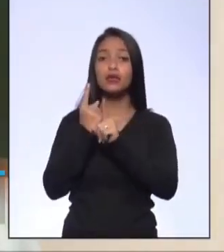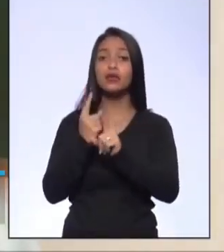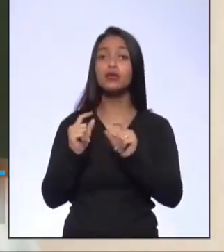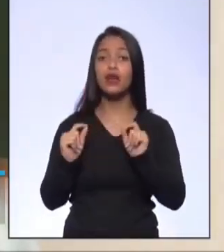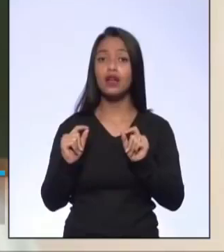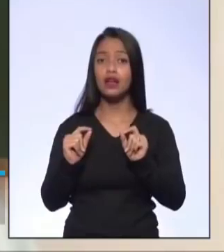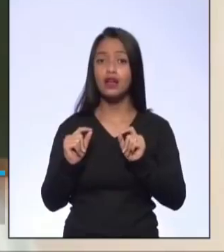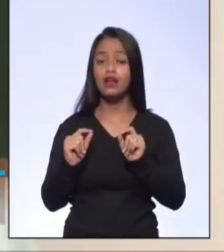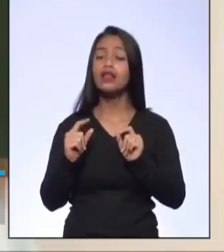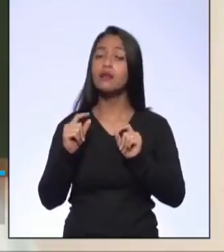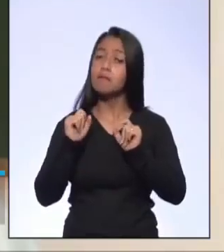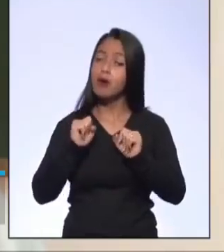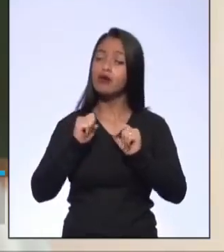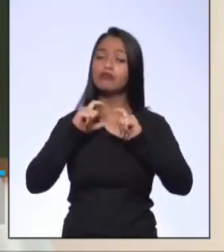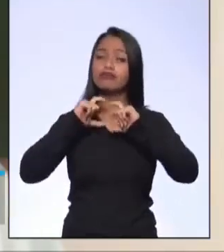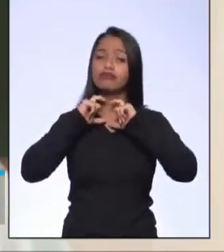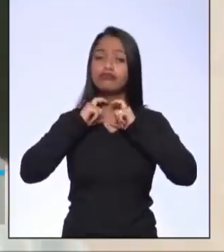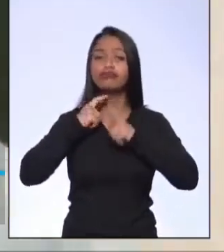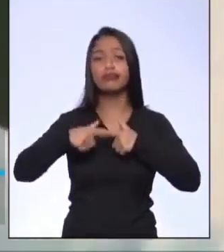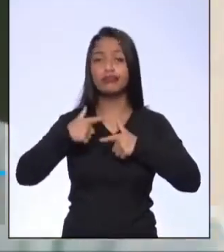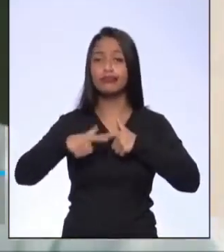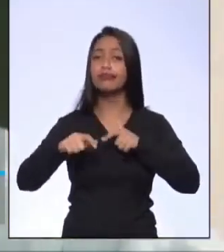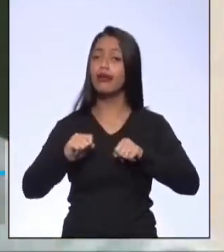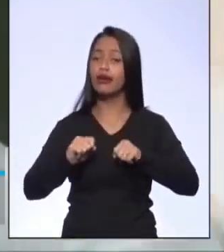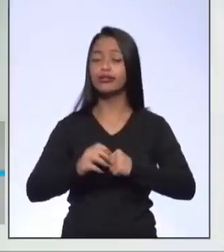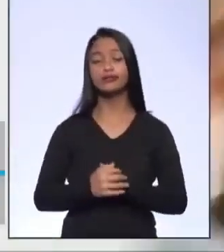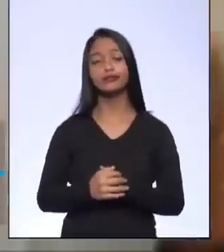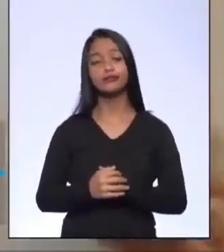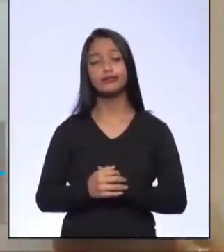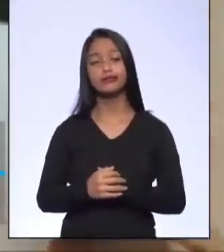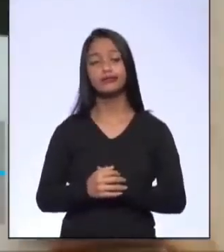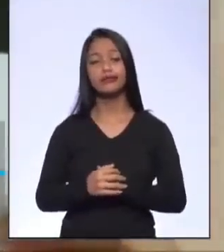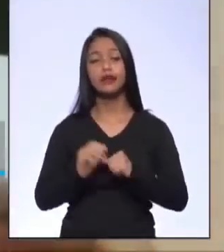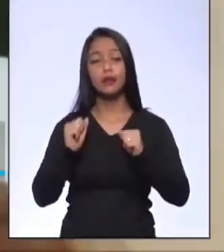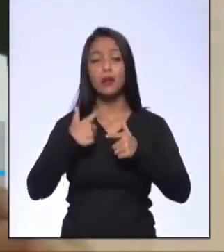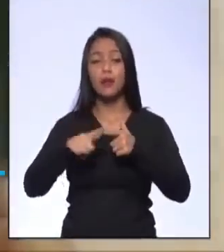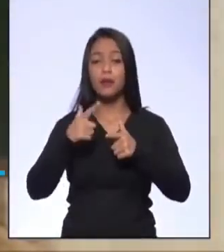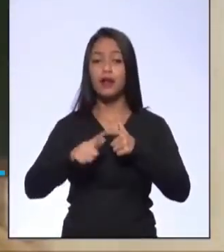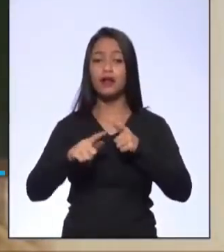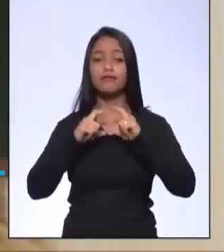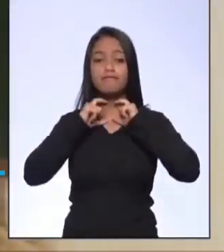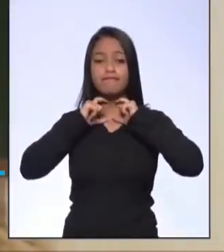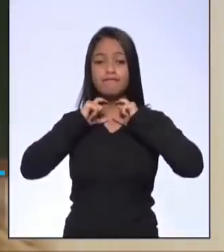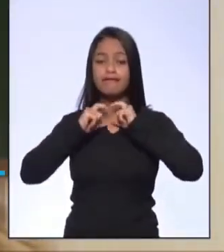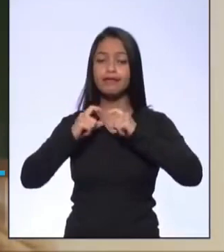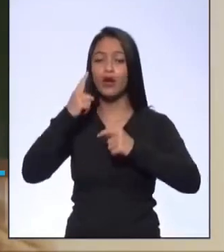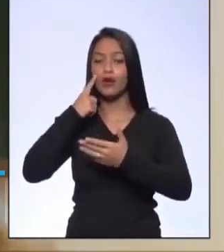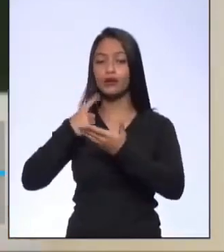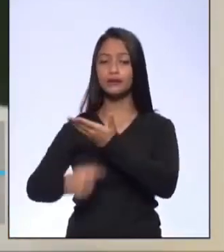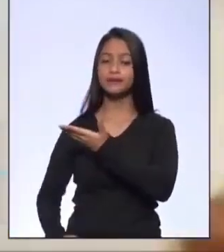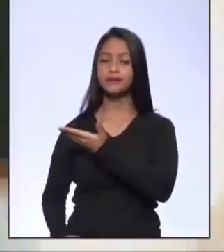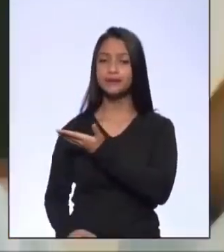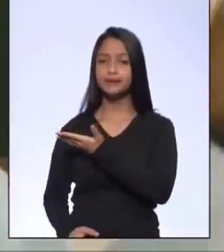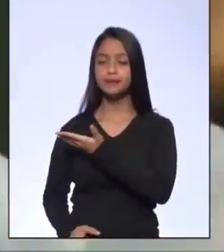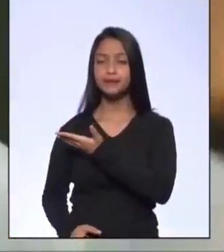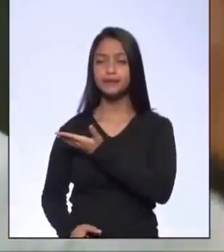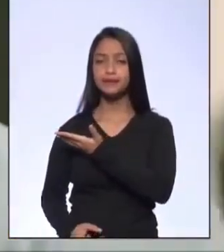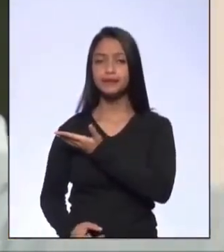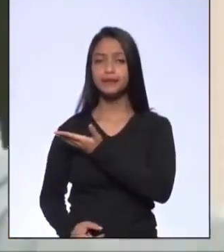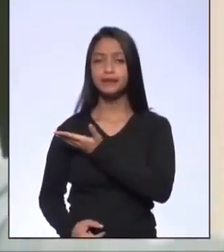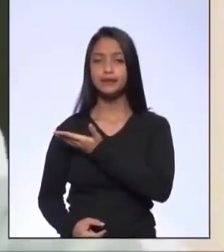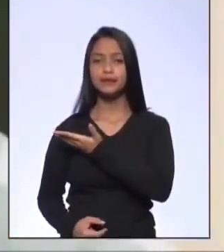possibilidade, tá bom? Existe essa possibilidade. Então pode ser um problema aqui, ó, da glândula. Nossa, isso está afetando o